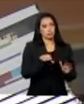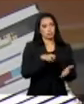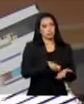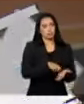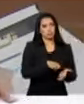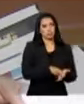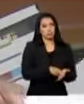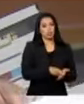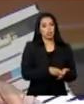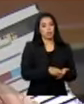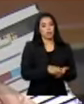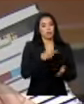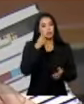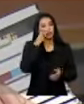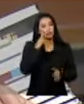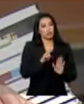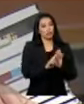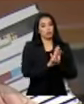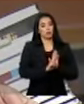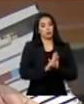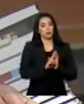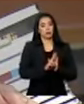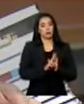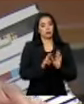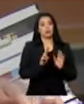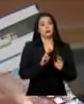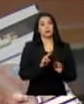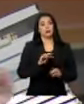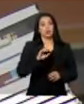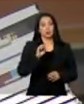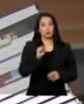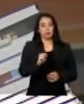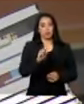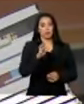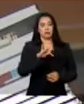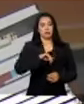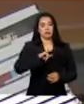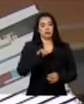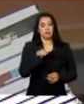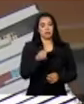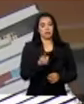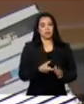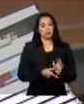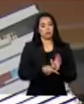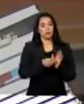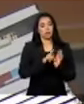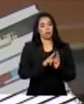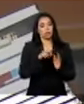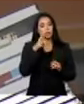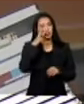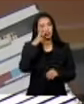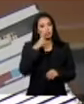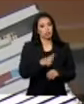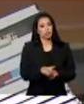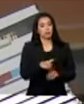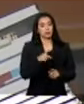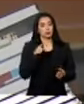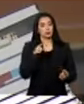especial pelo Superior Tribunal de Justiça. Ante a coincidência de